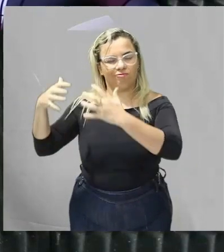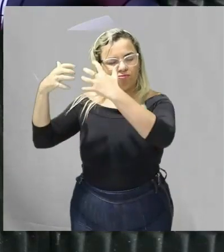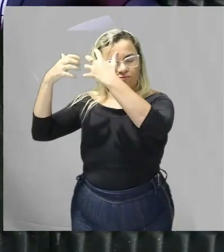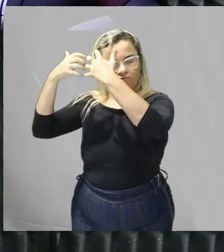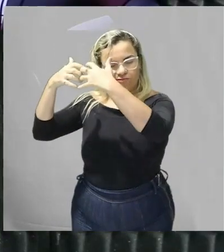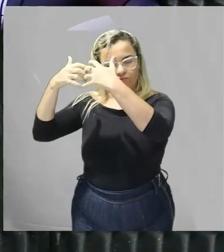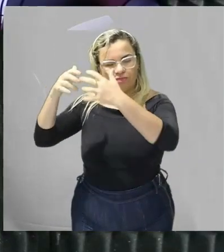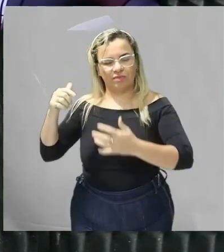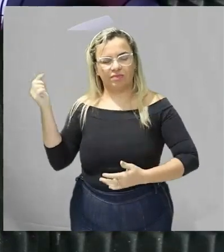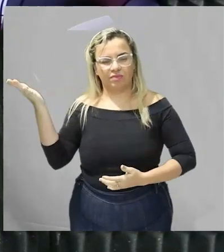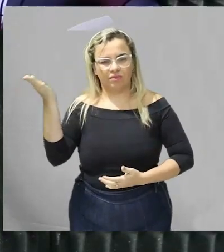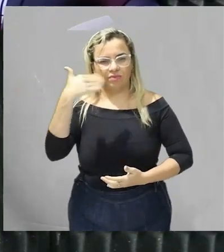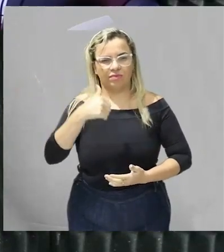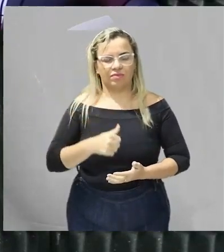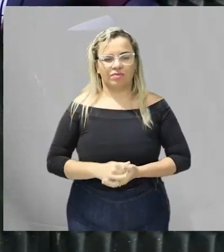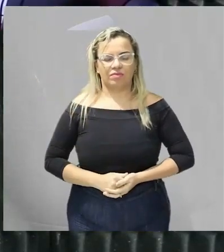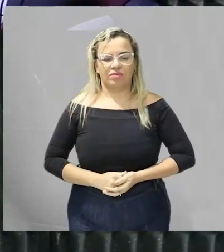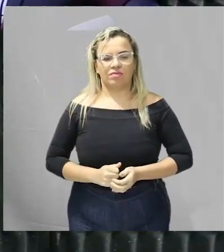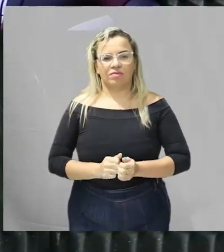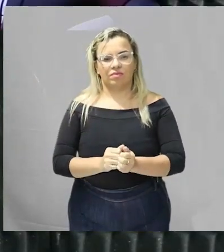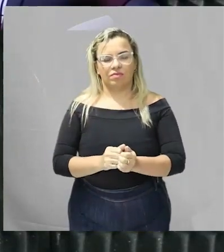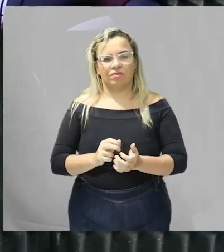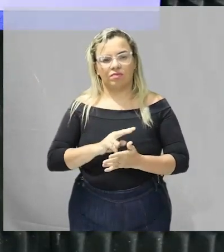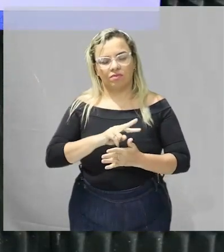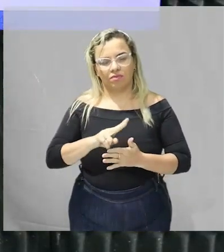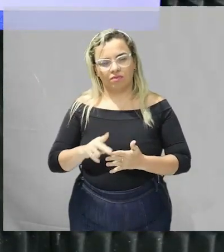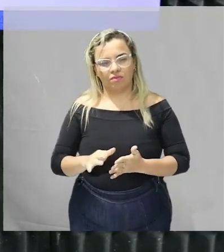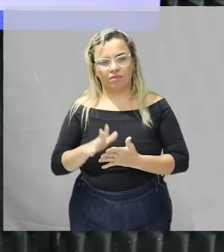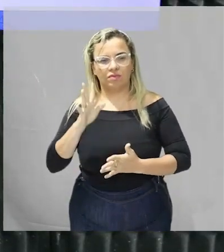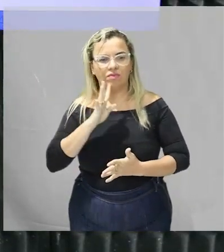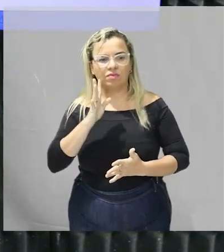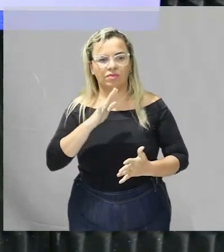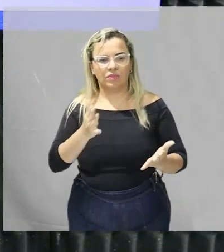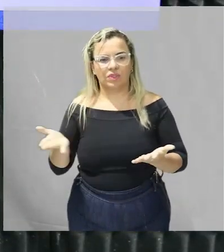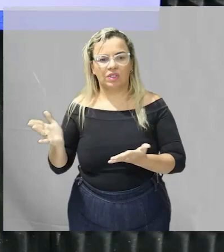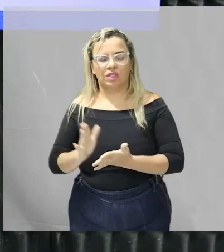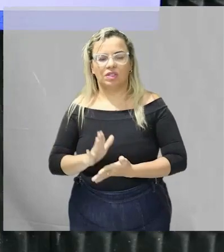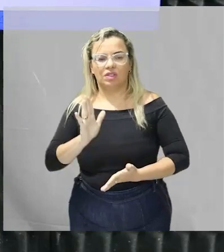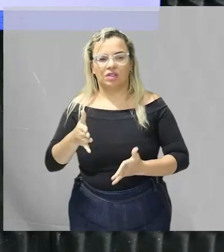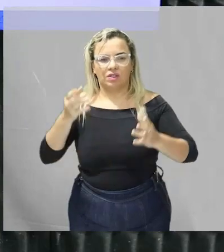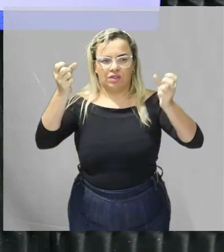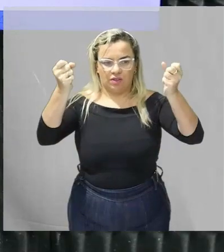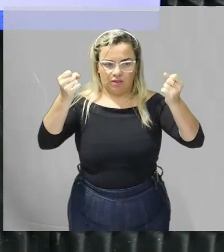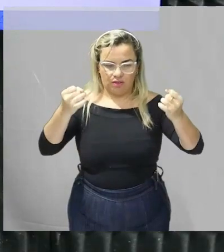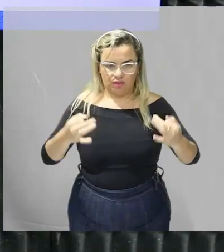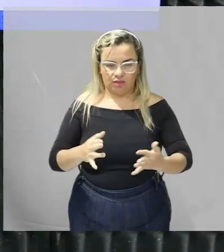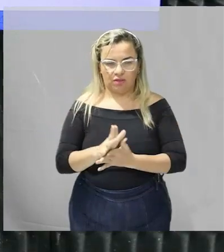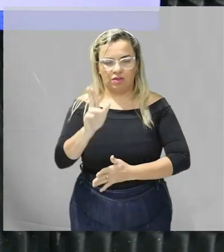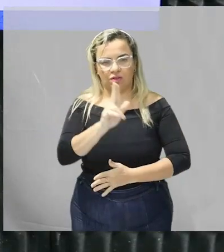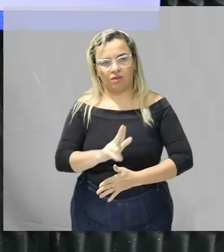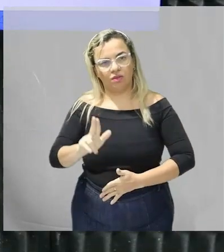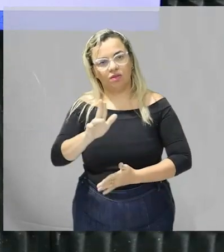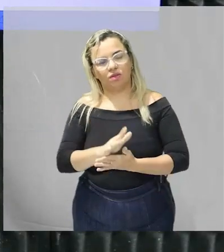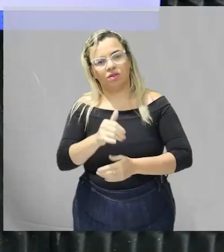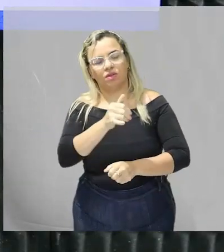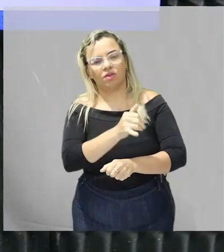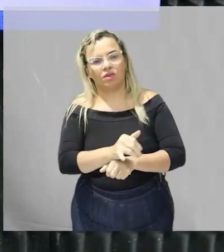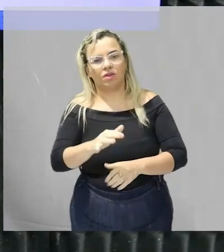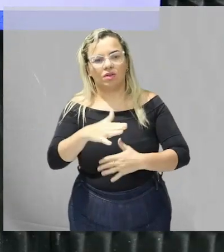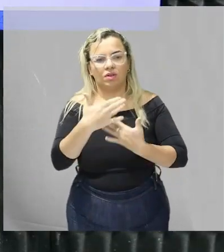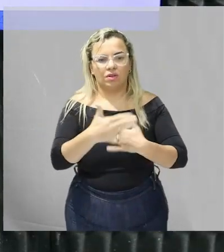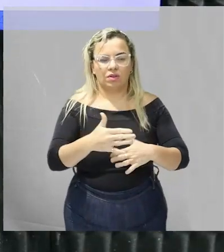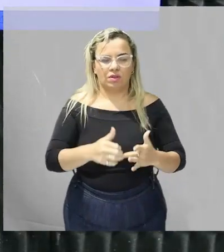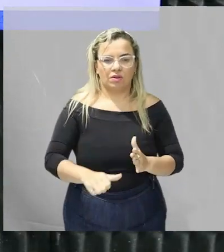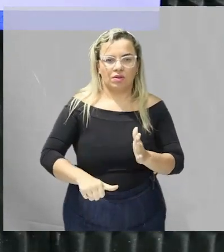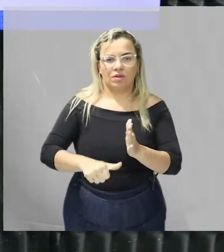Oxigênio teu cérebro e vamos para cá, que tem bastante coisa legal. Já te expliquei, nós estamos utilizando uma estratégia de prova que primeiro a